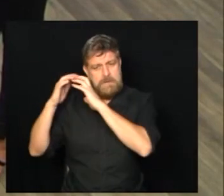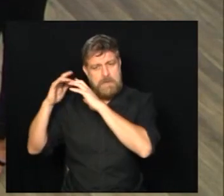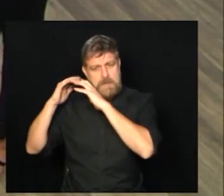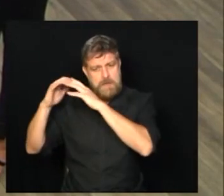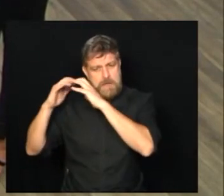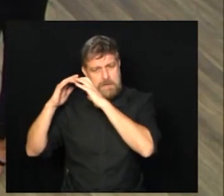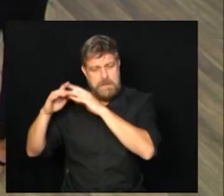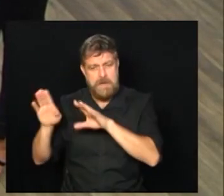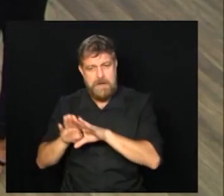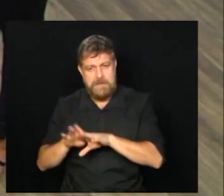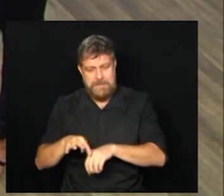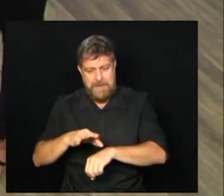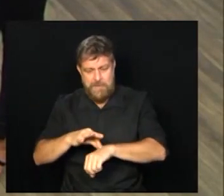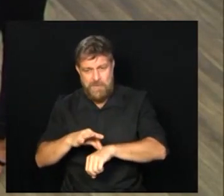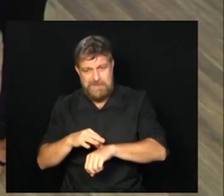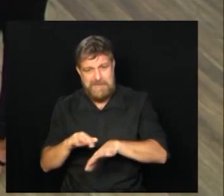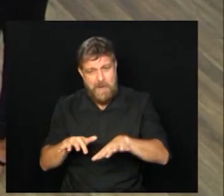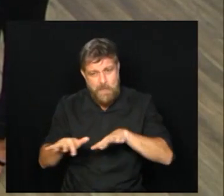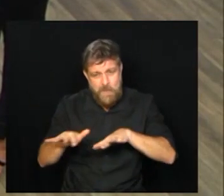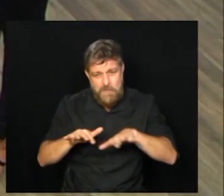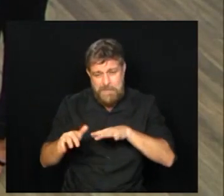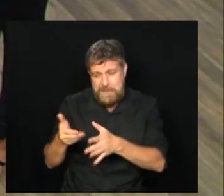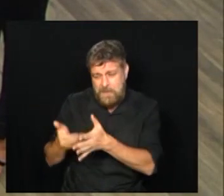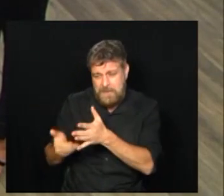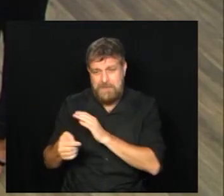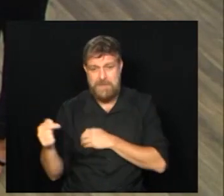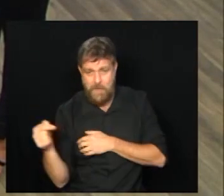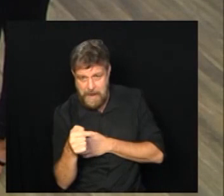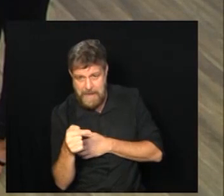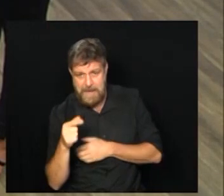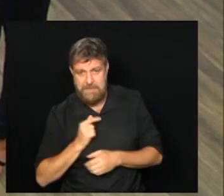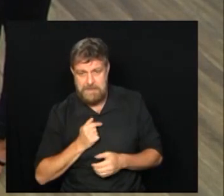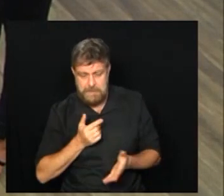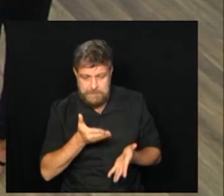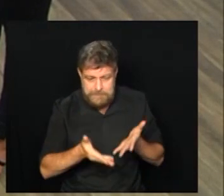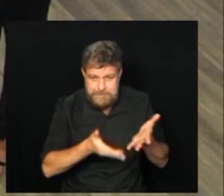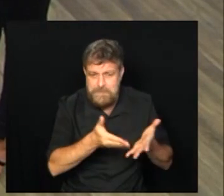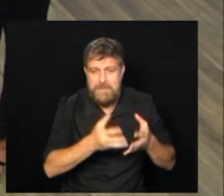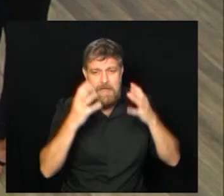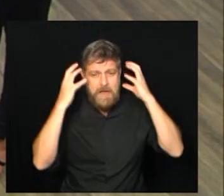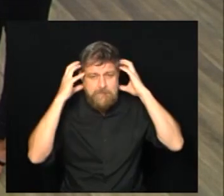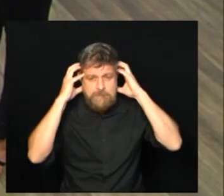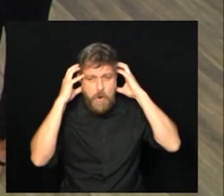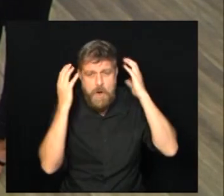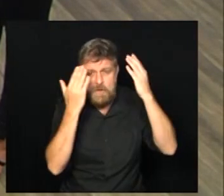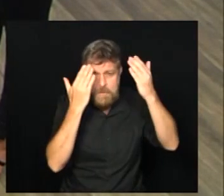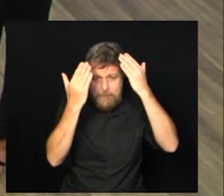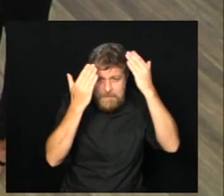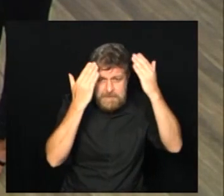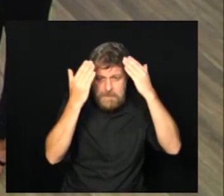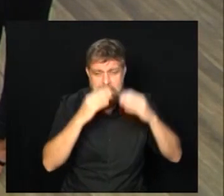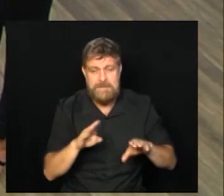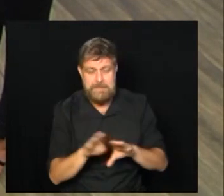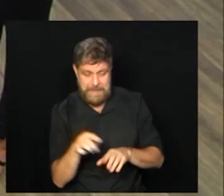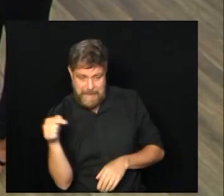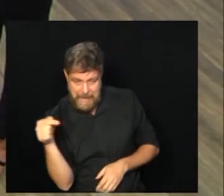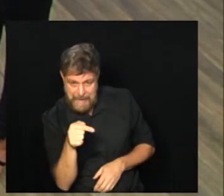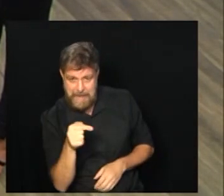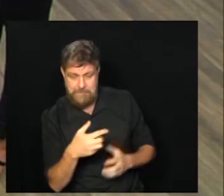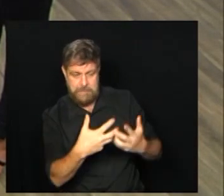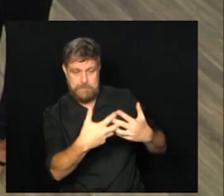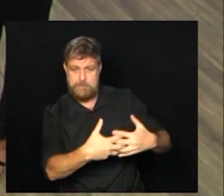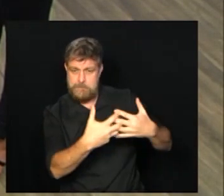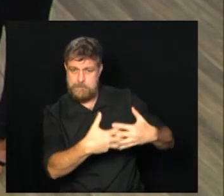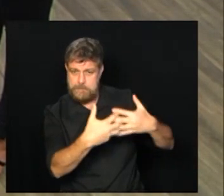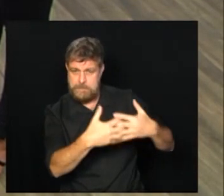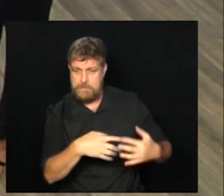circulatórios, neuromusculares, entre outros, inclusive serviço de fonoterapia, psicologia. Então, a gente aguarda aí